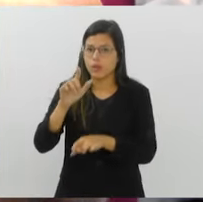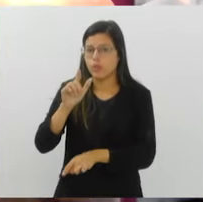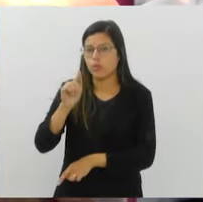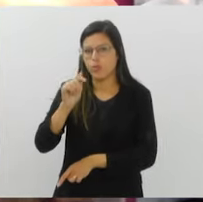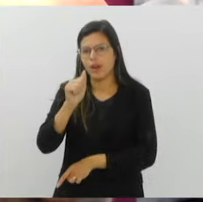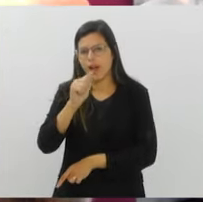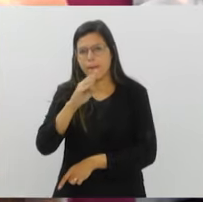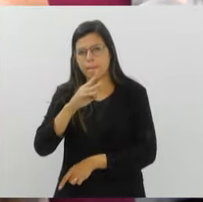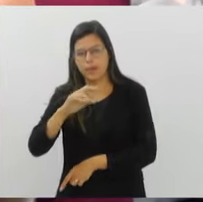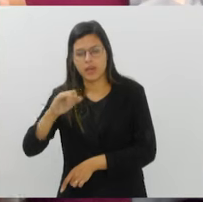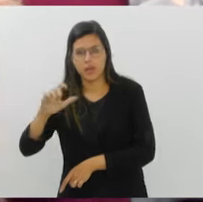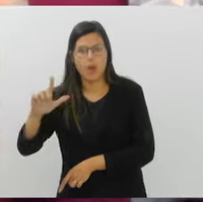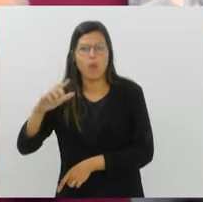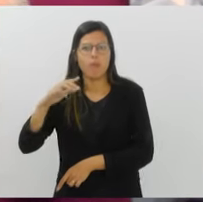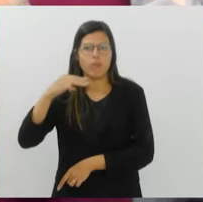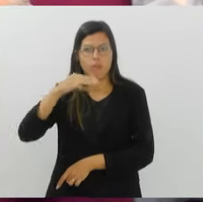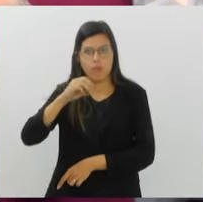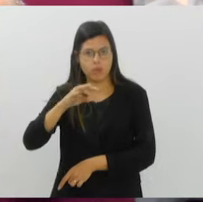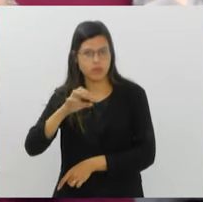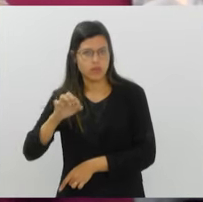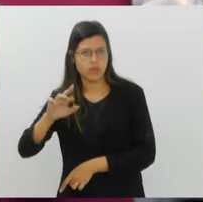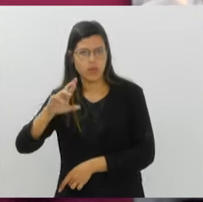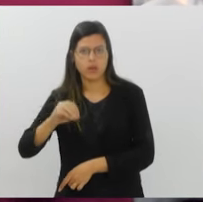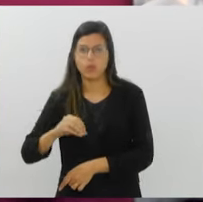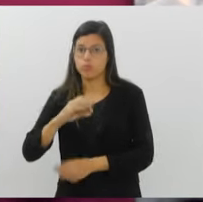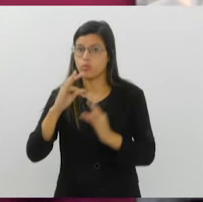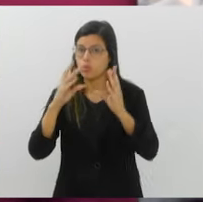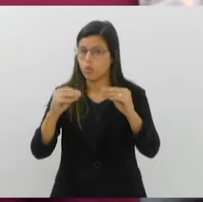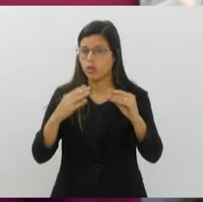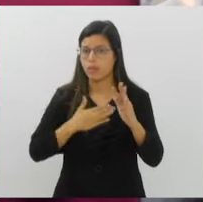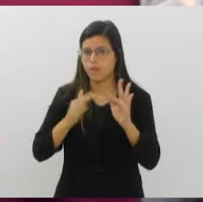inclusive dados da minha filha e da minha avó. Continuando.